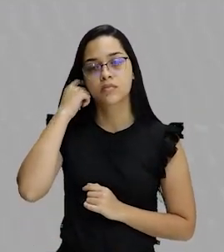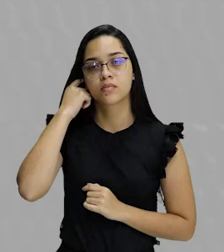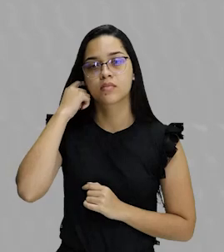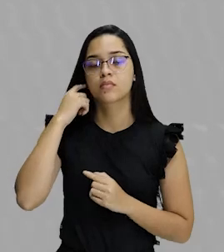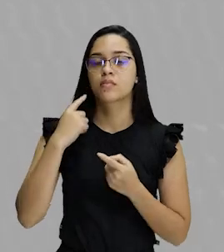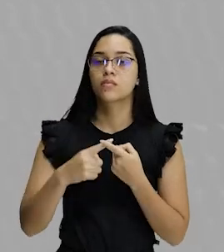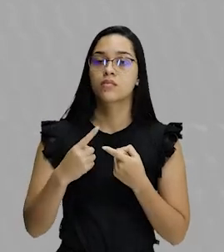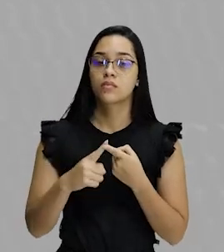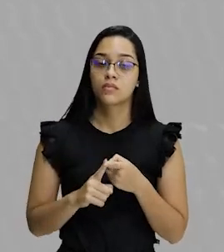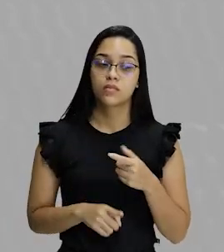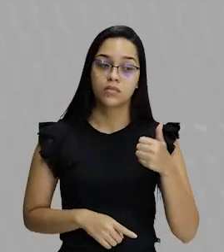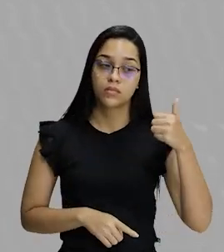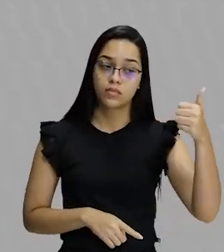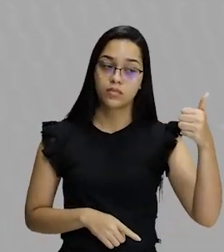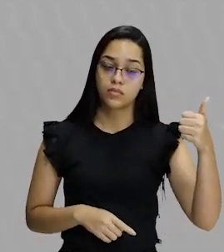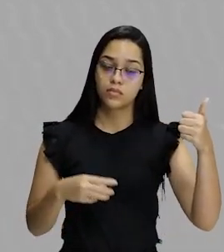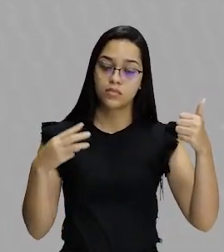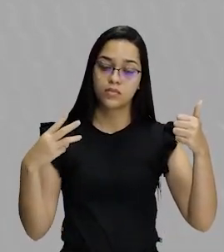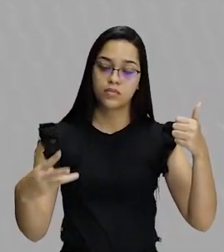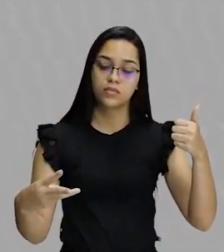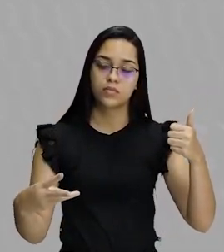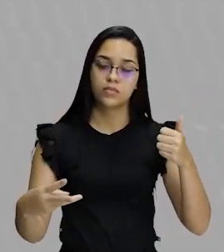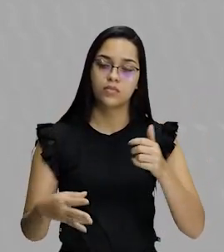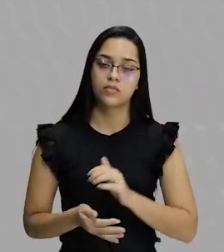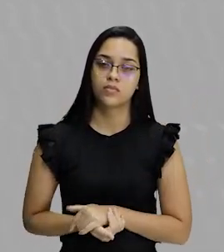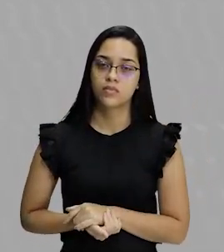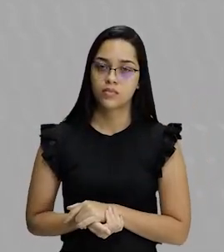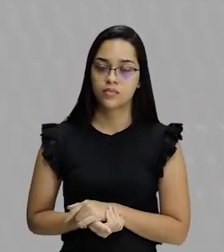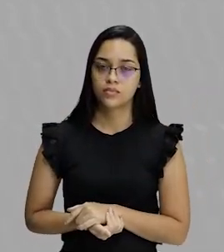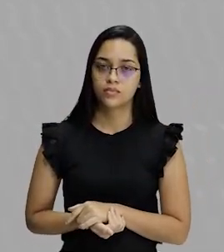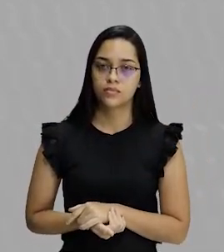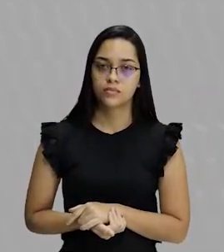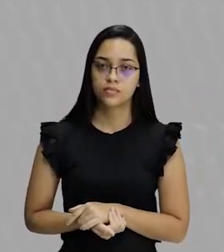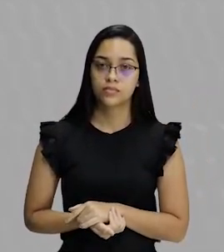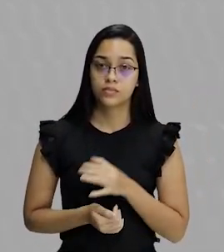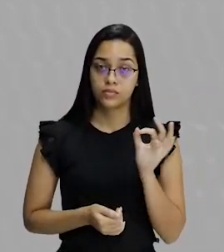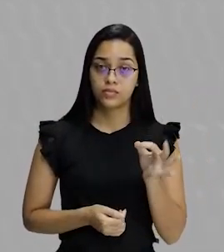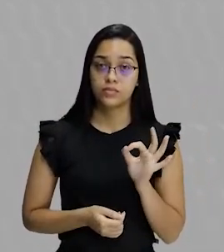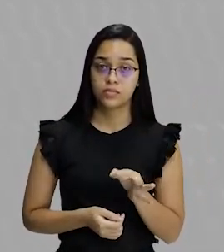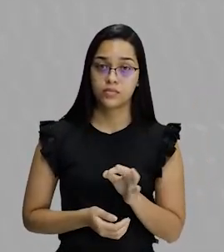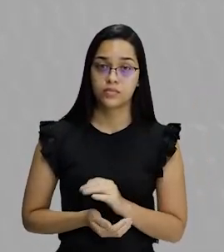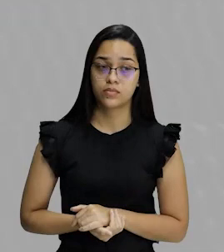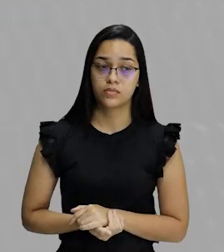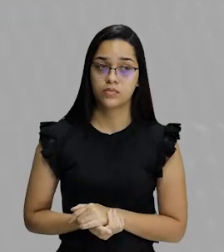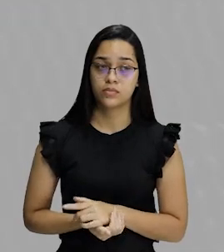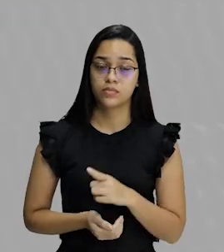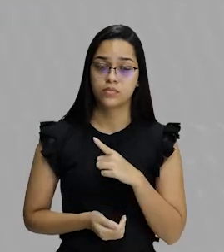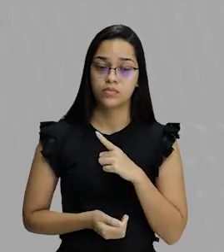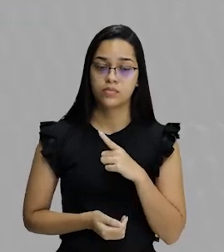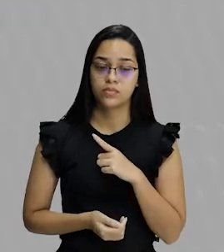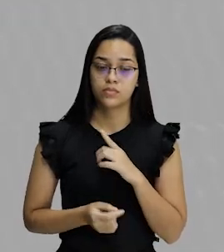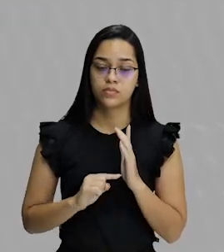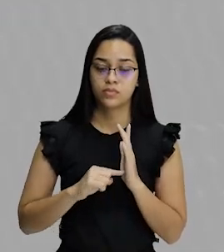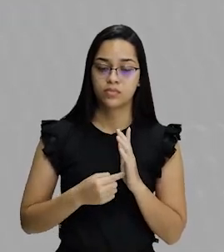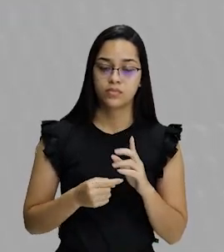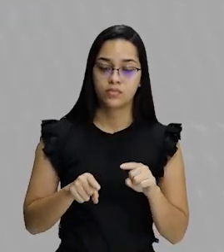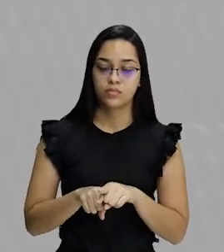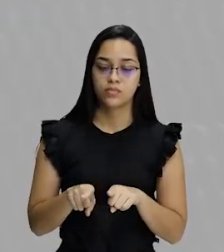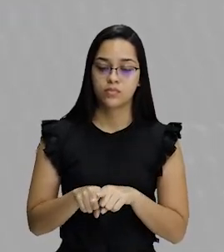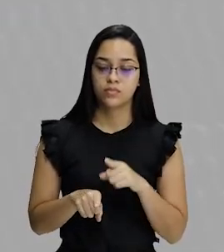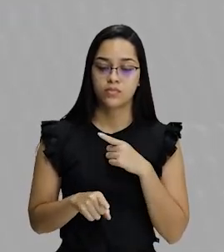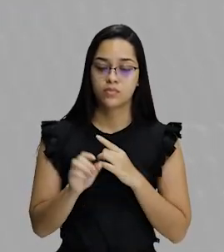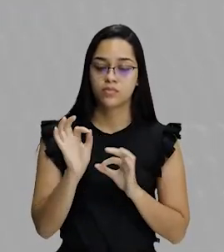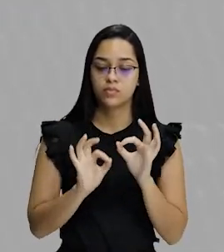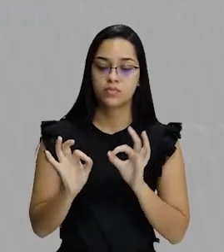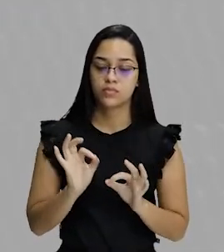esse aqui é o quadrante 1 e esse aqui é o quadrante 3. Certo? Então, os pontos, além de estarem nos